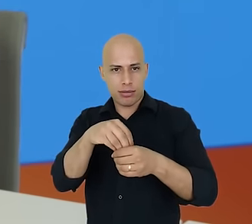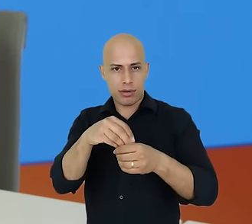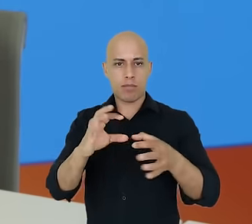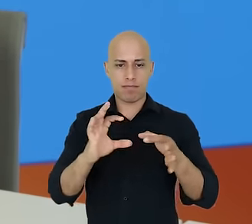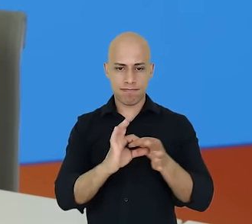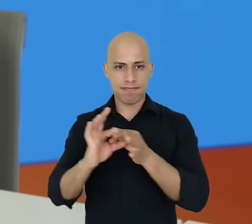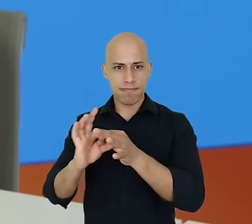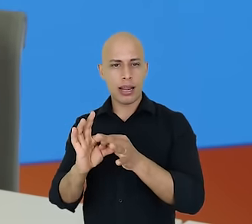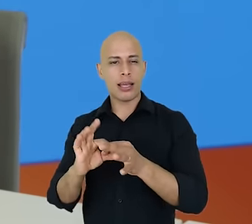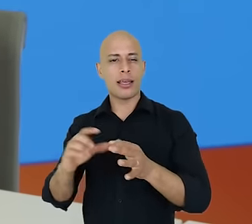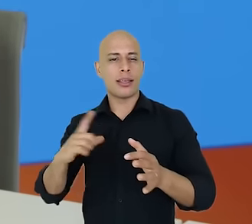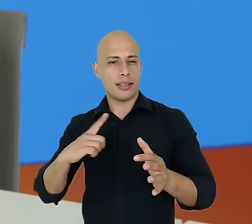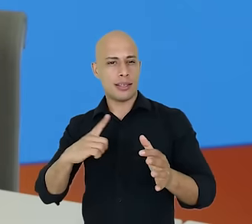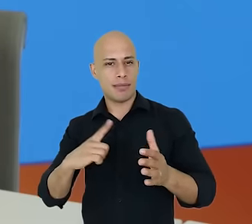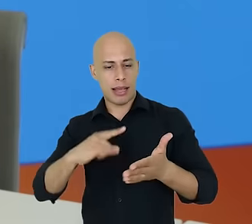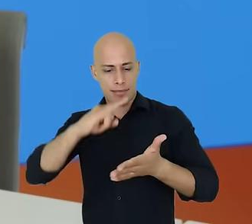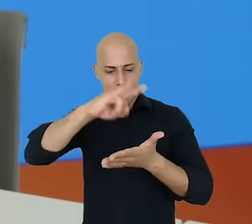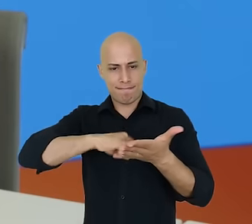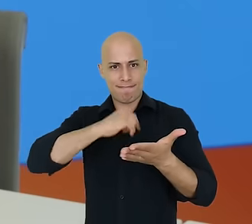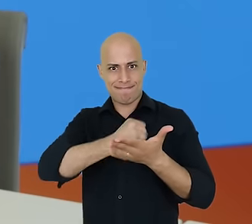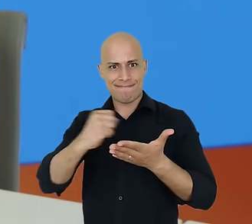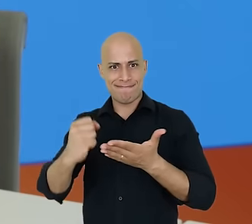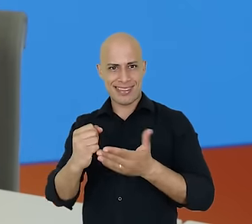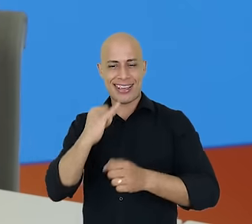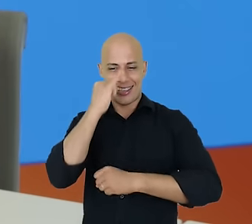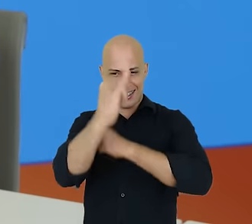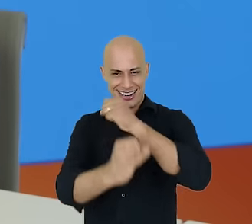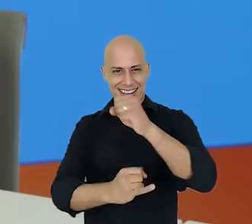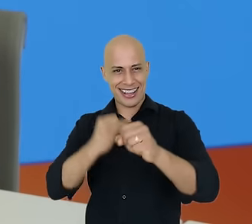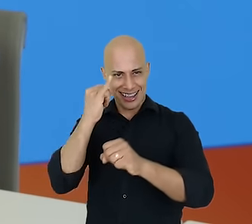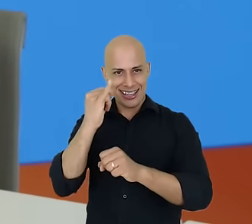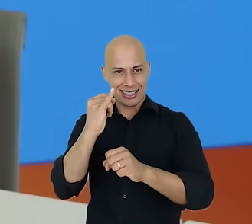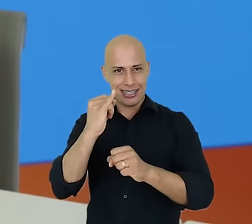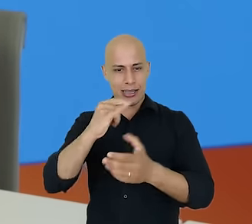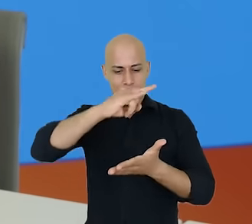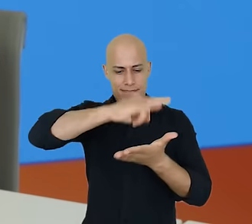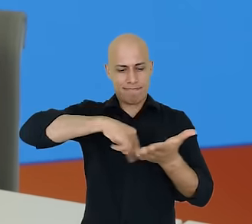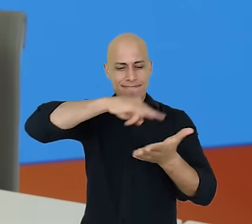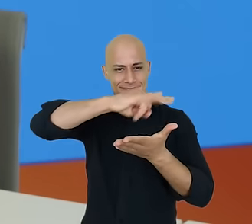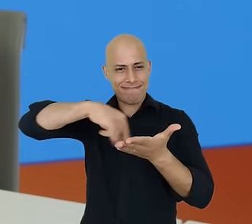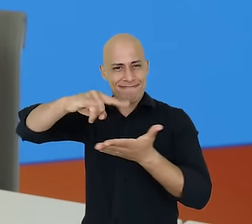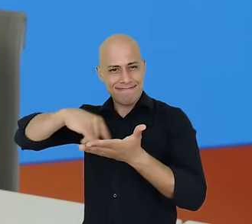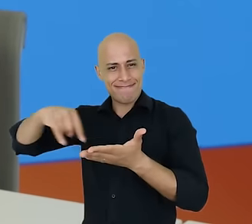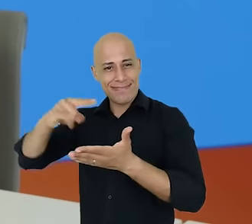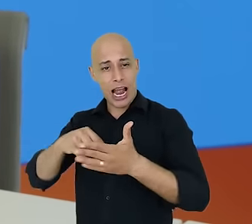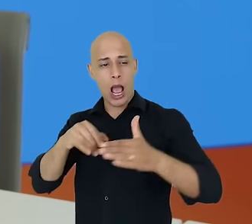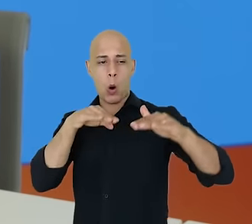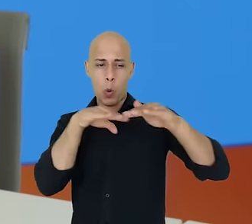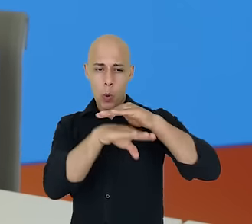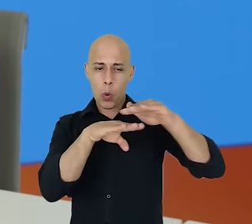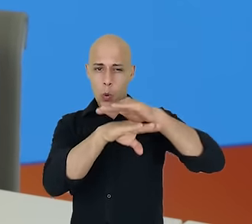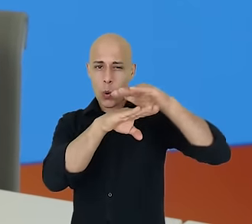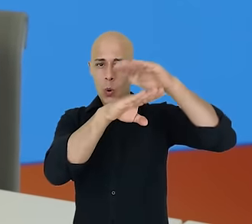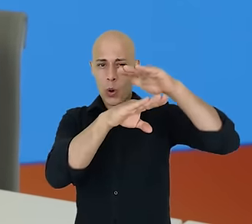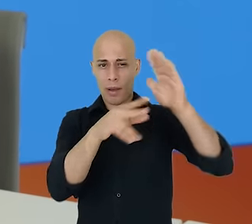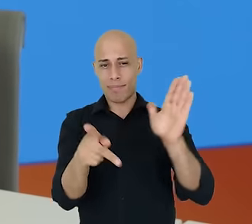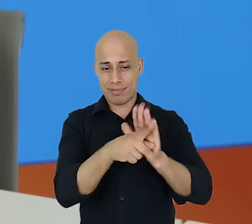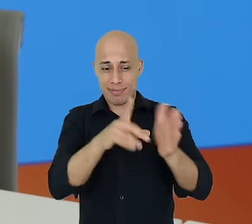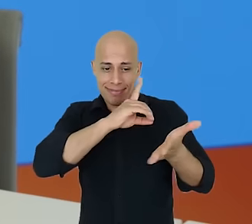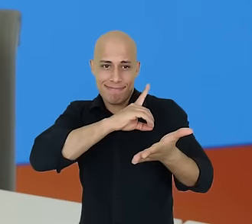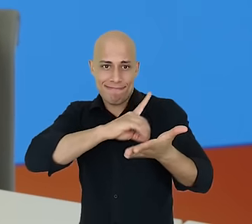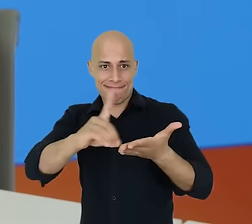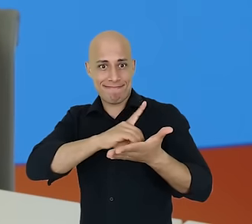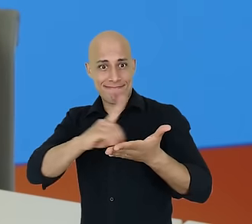todo documento eletrônico não sei se vocês e sabem a Angela já trouxe aqui né a a parte de arquivamento digital todo